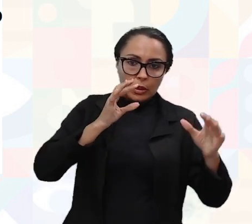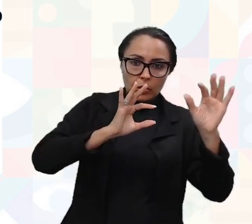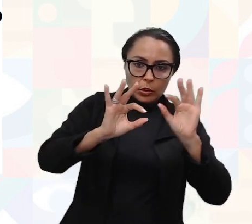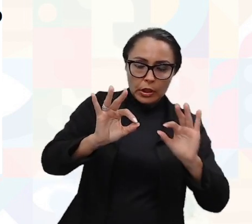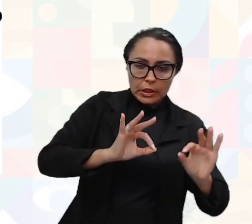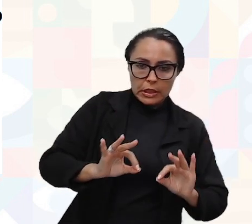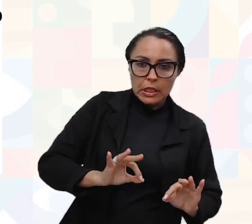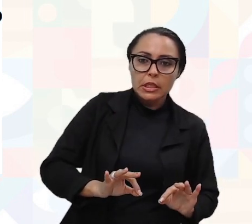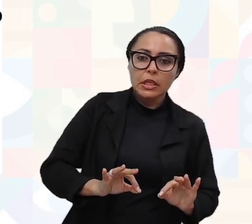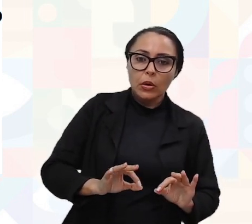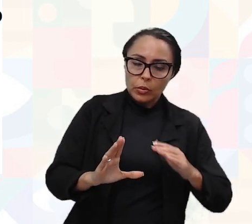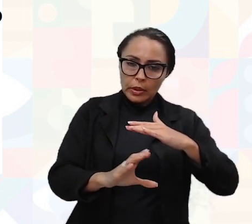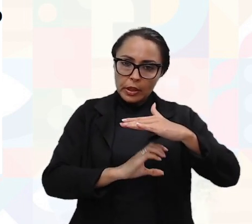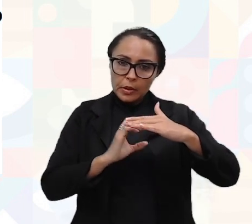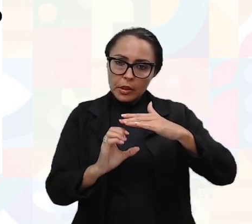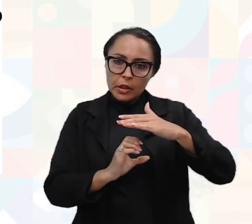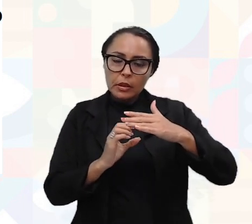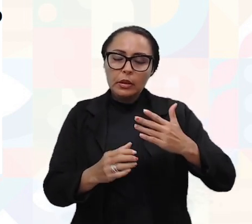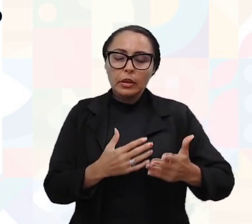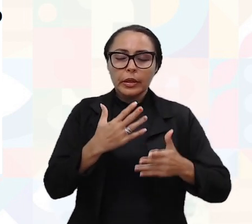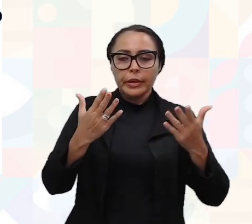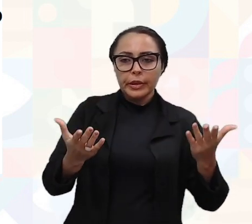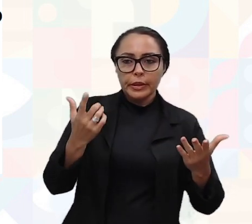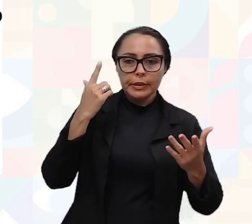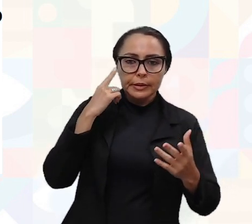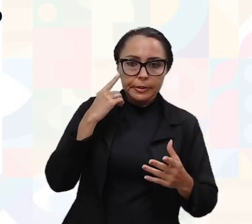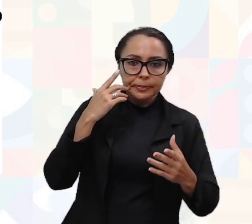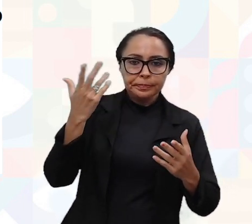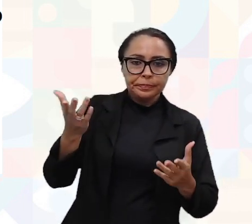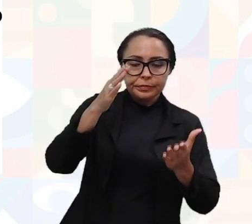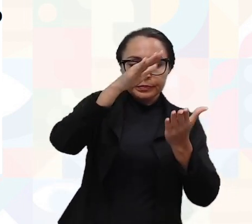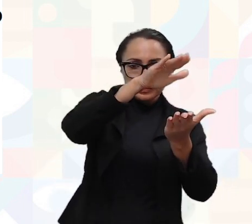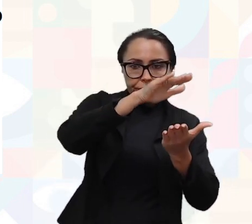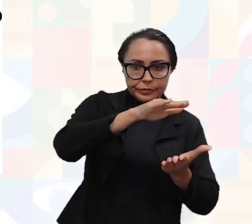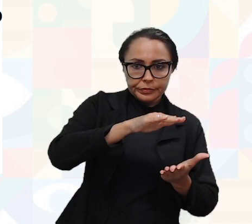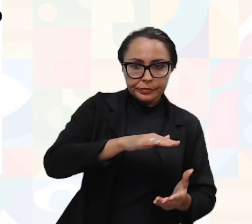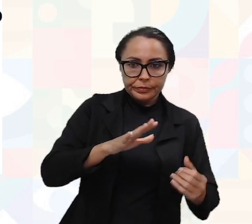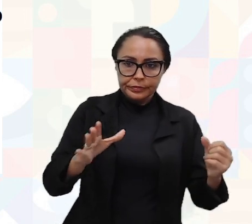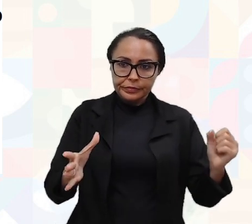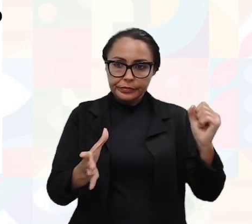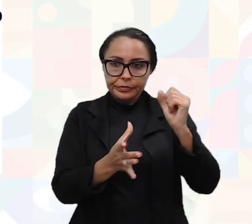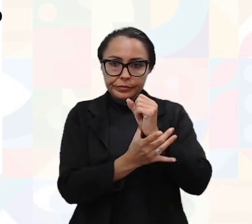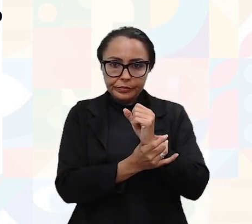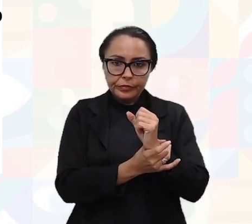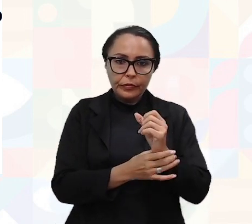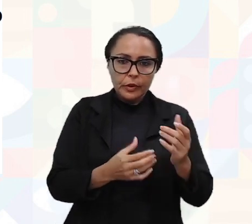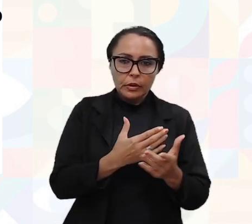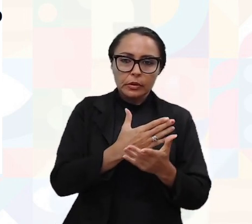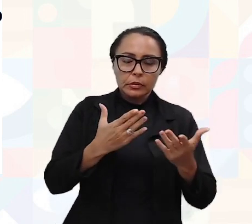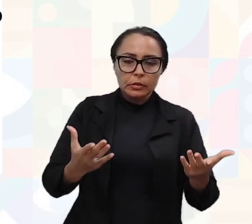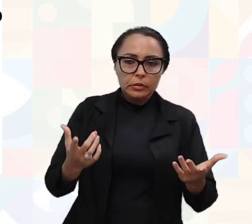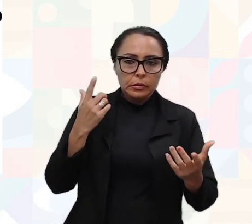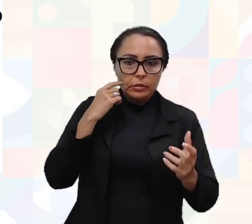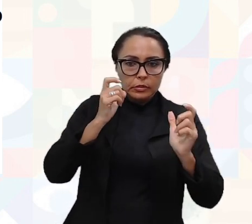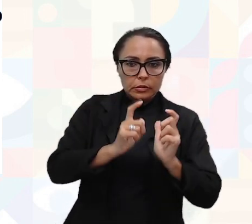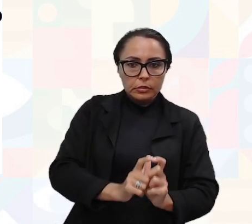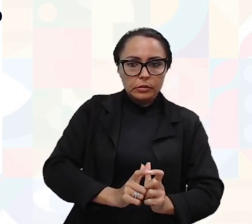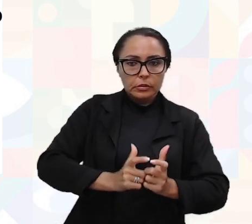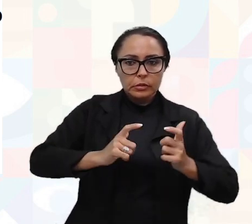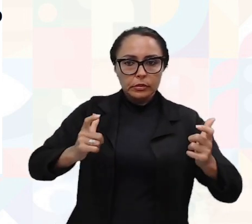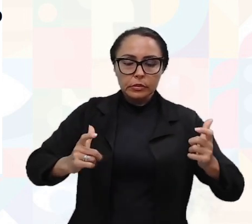a organização. O estoque físico oferece segurança contra a incerteza, atuando como um amortecedor